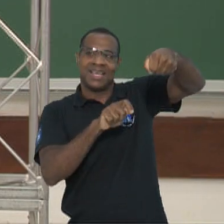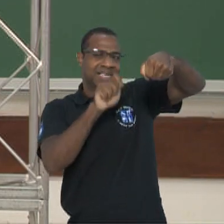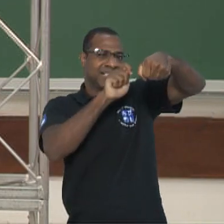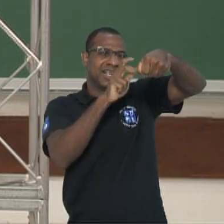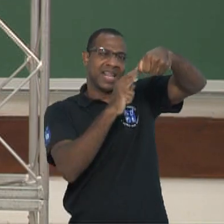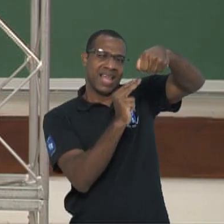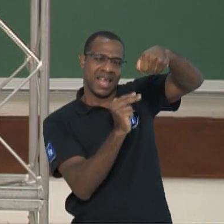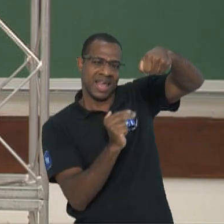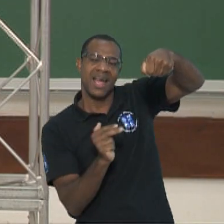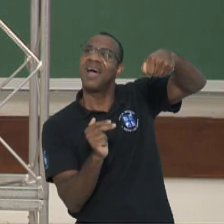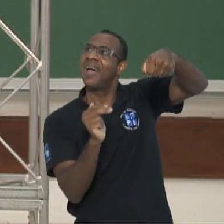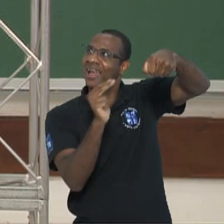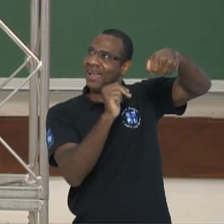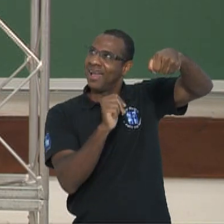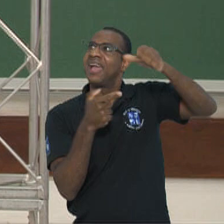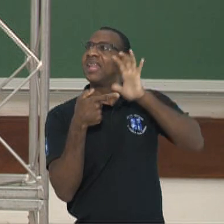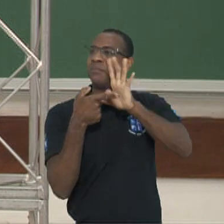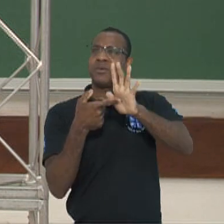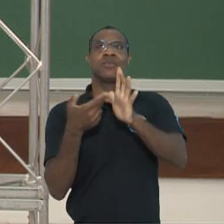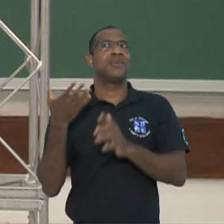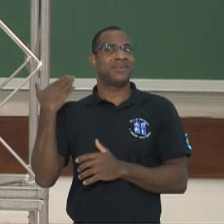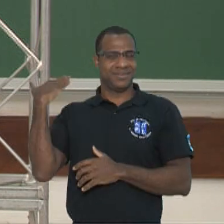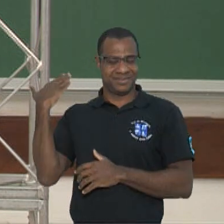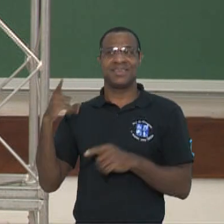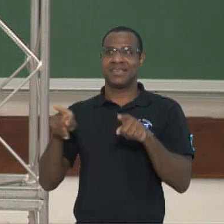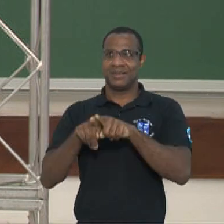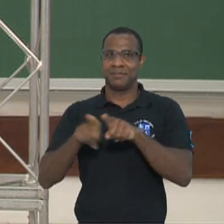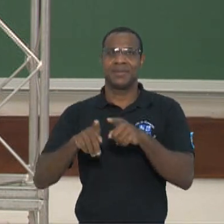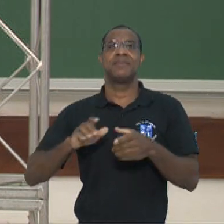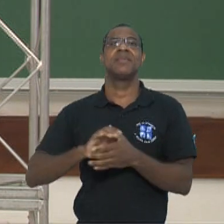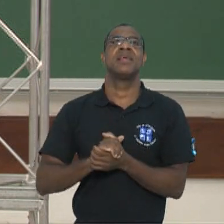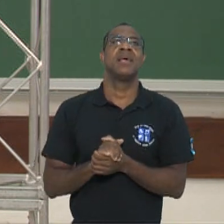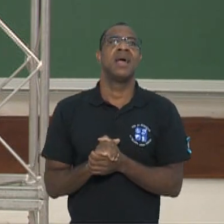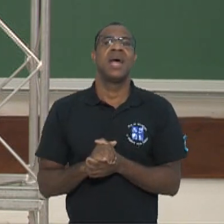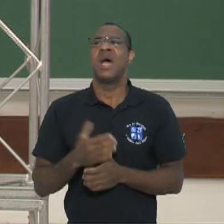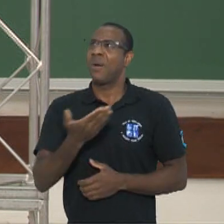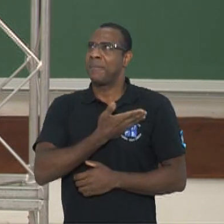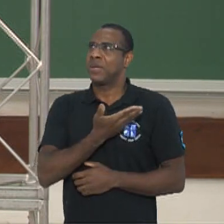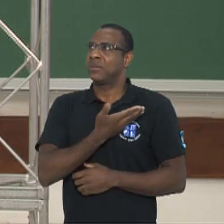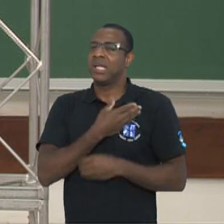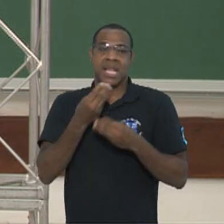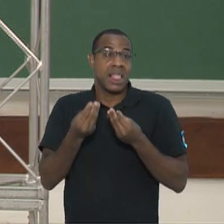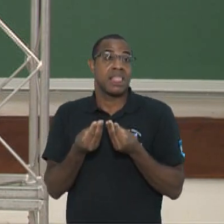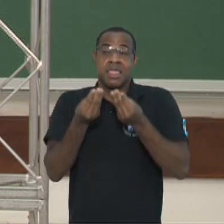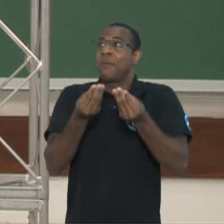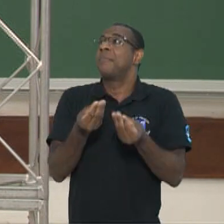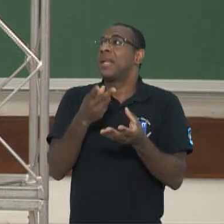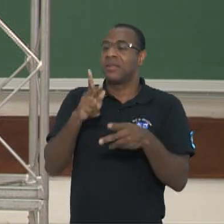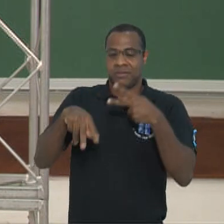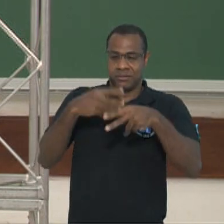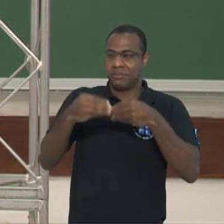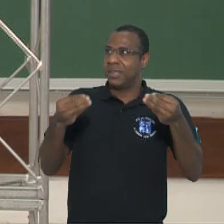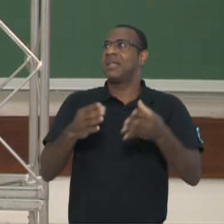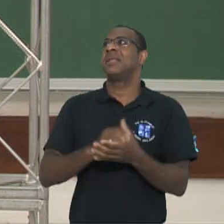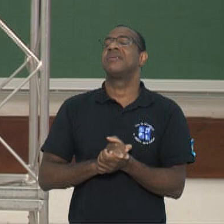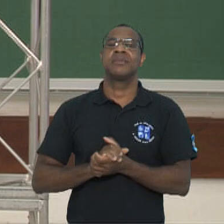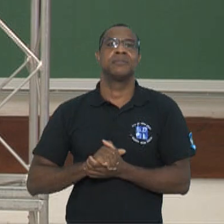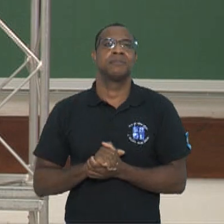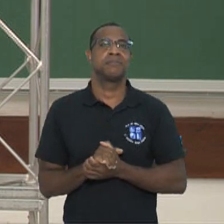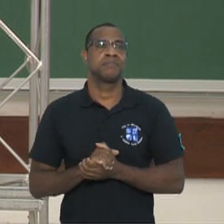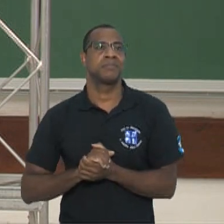um hieróglifo, um papiro produzido no Egito, que é vendido quando os turistas visitam, enfim, aquela